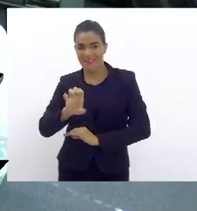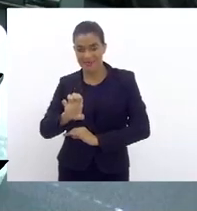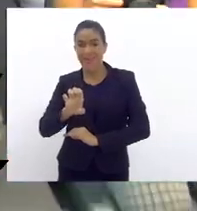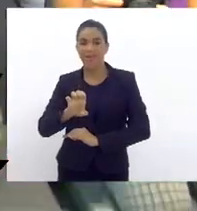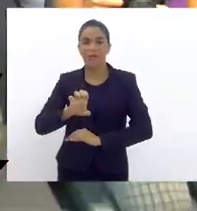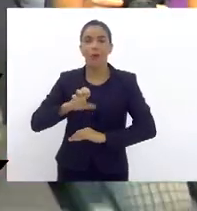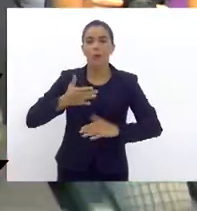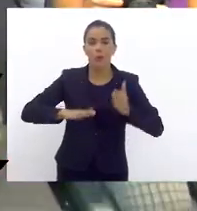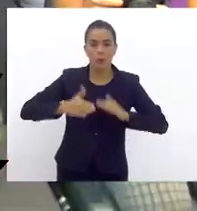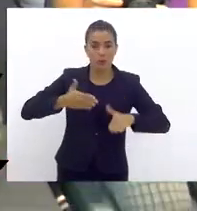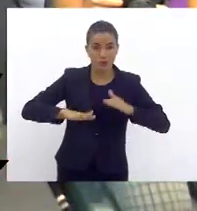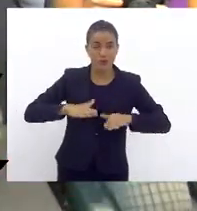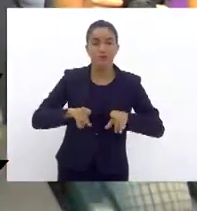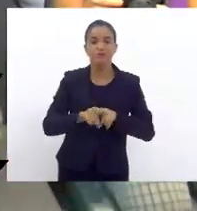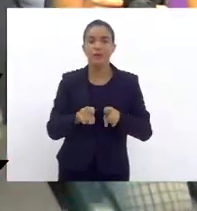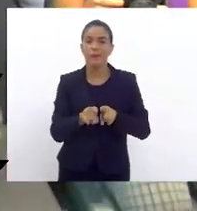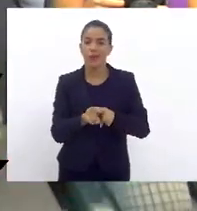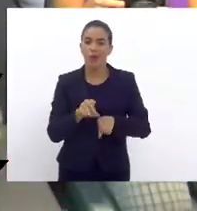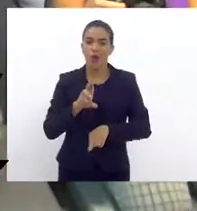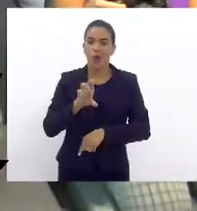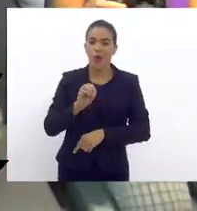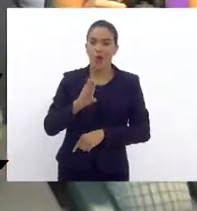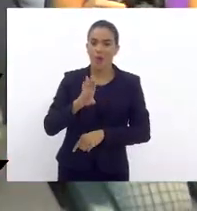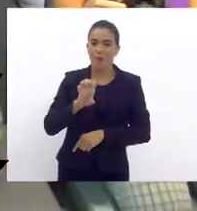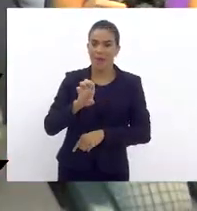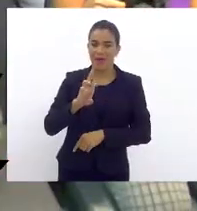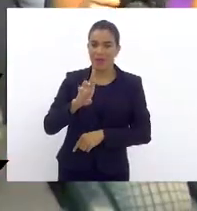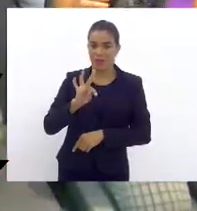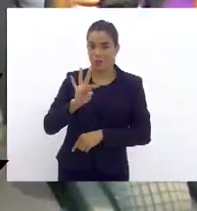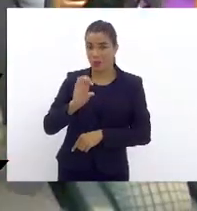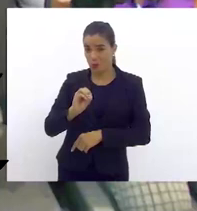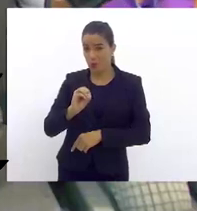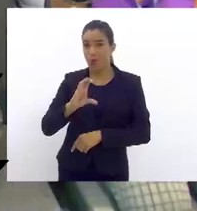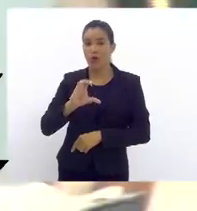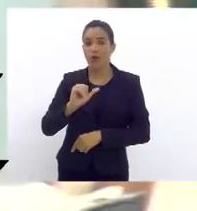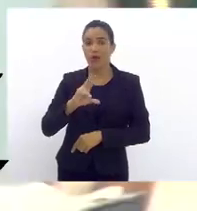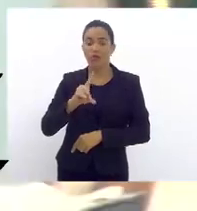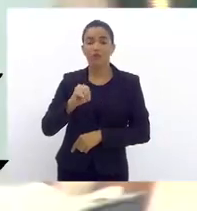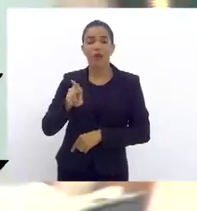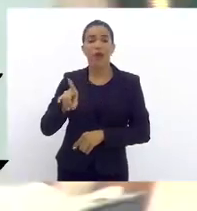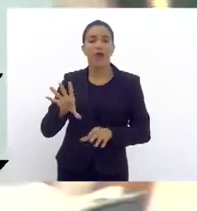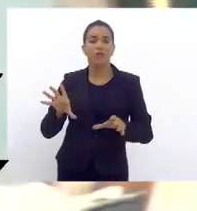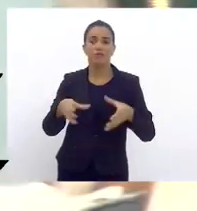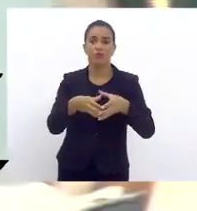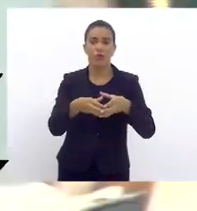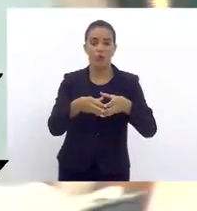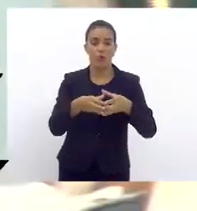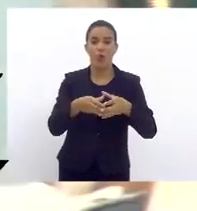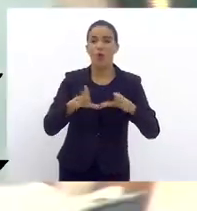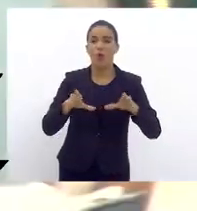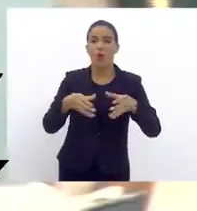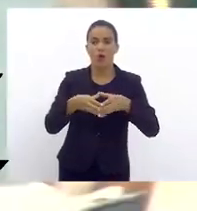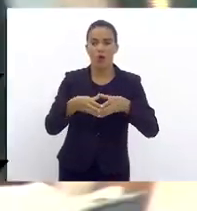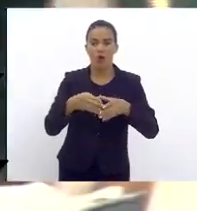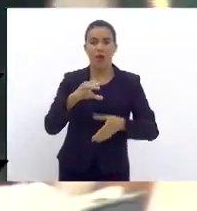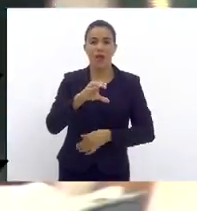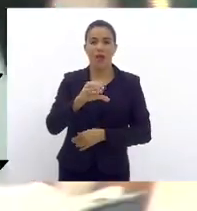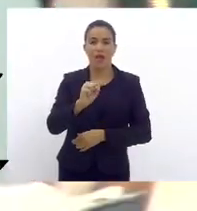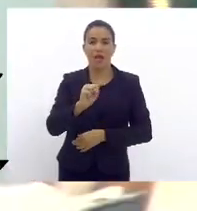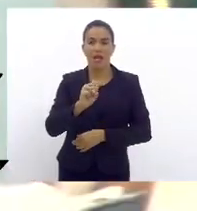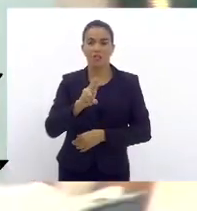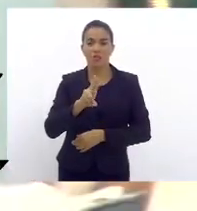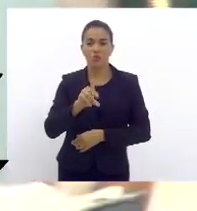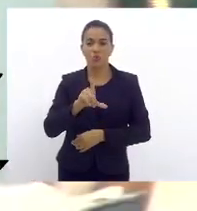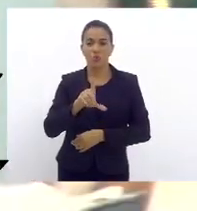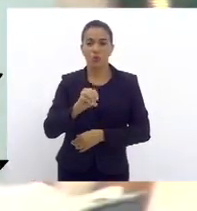o Roberto Carlos que é coordenador do coletivo casulo pedir as pessoas quando for anunciando as pessoas